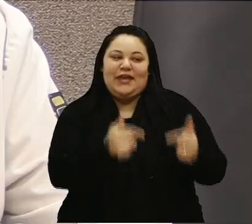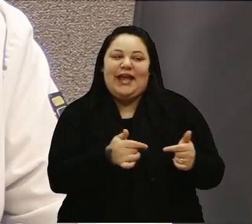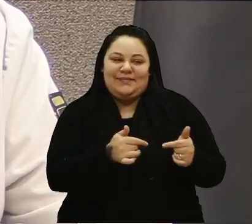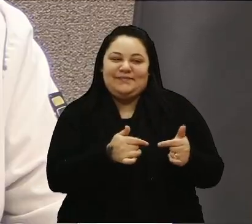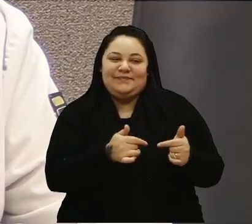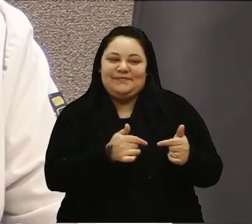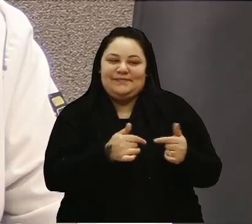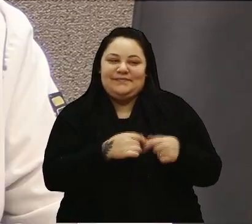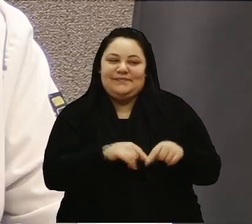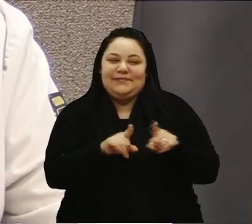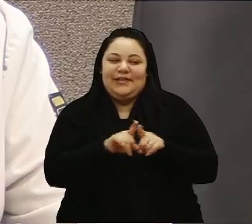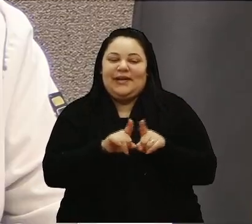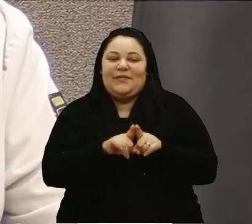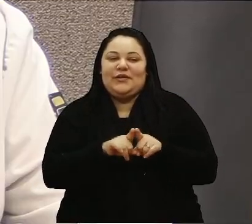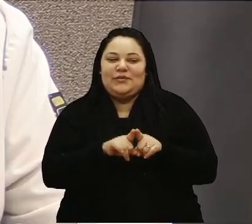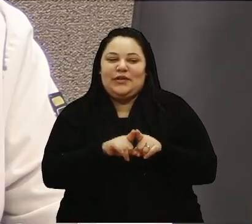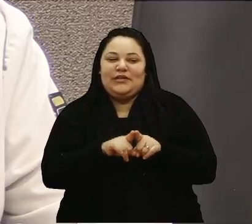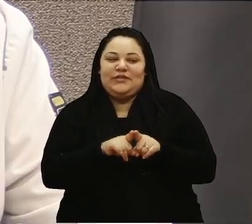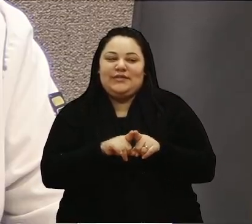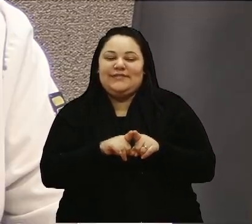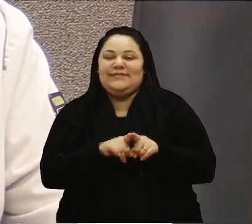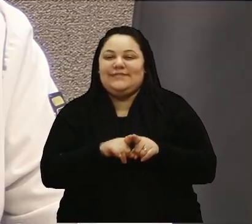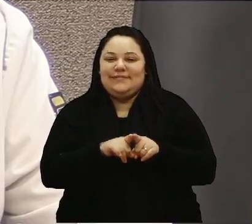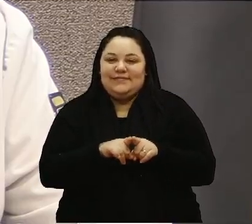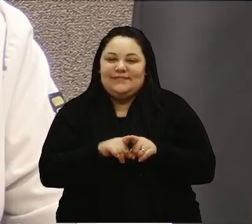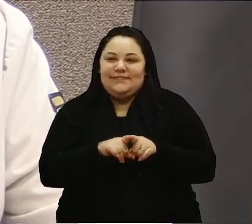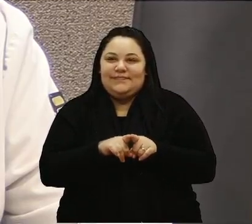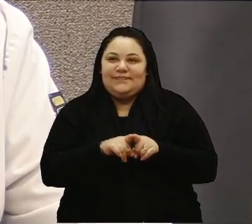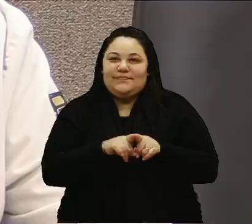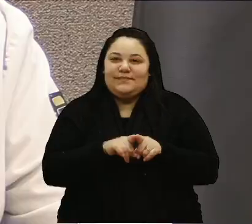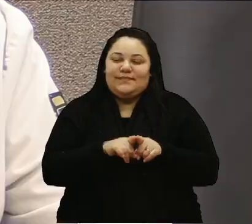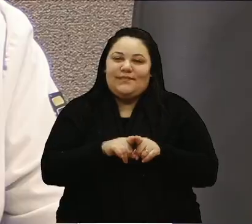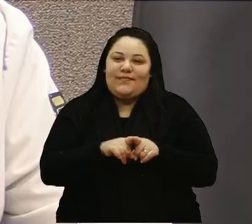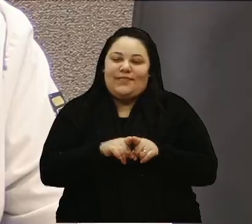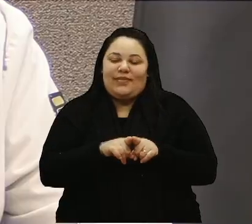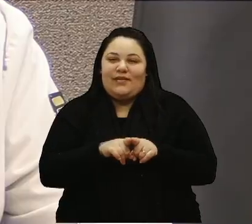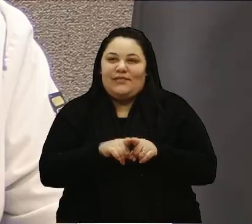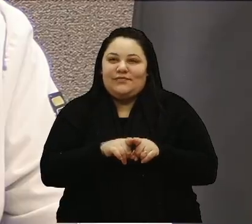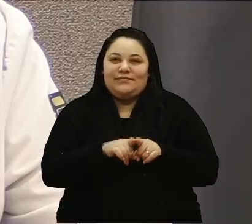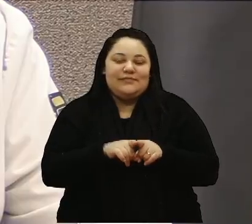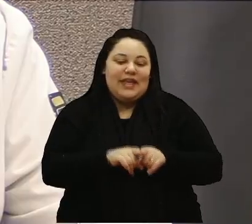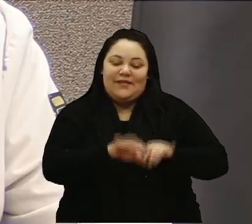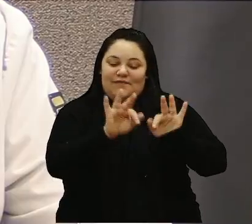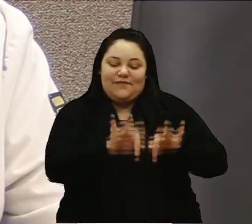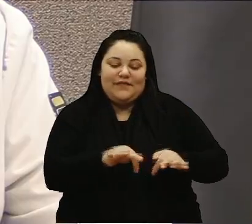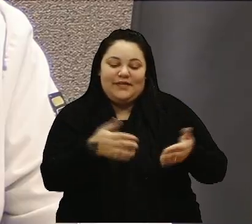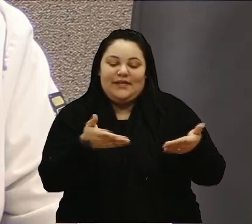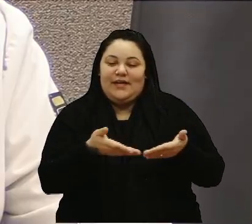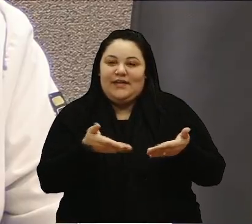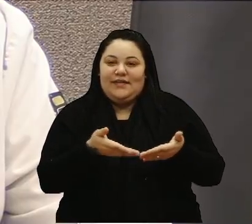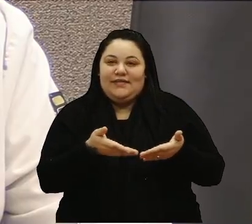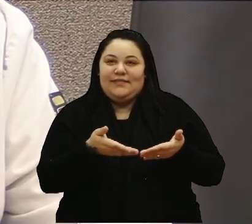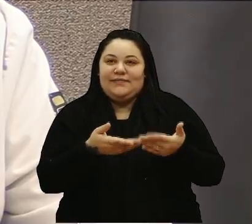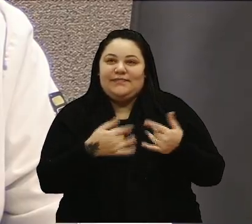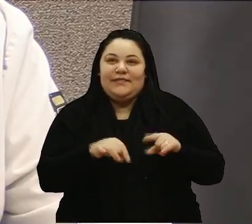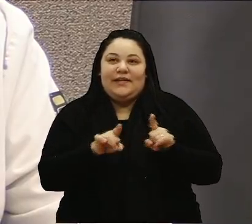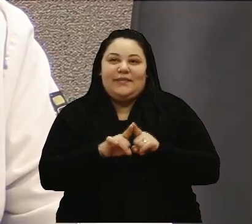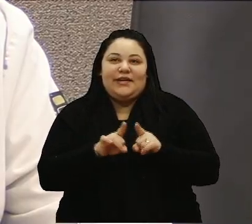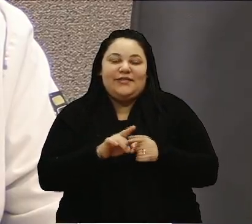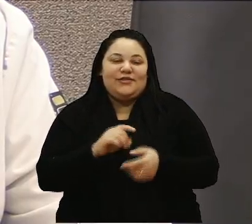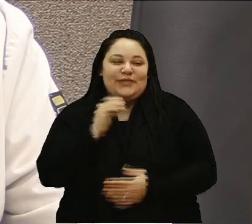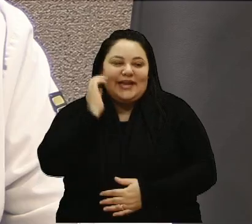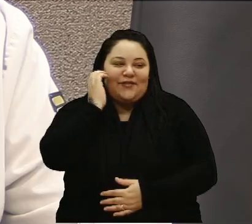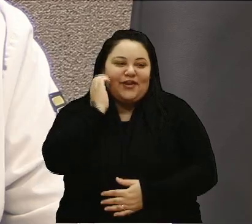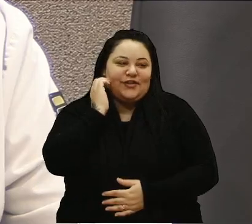né, oportuna de fato consolidar o nome. Então, agora é lei. Acabou, né? Cumprimentos. Claro, obviamente que